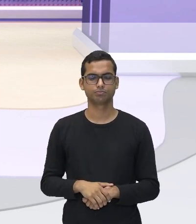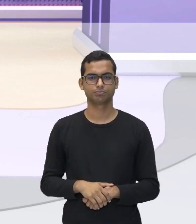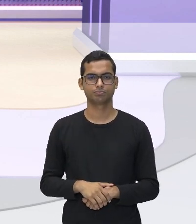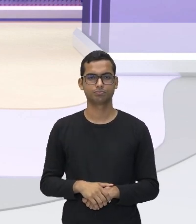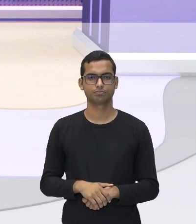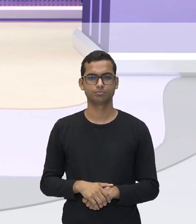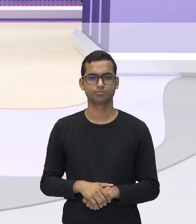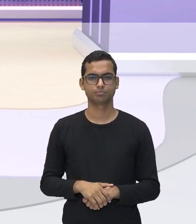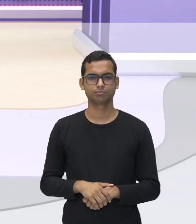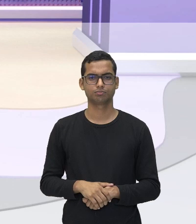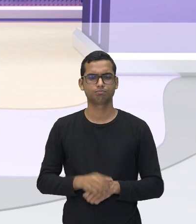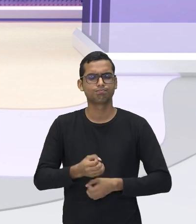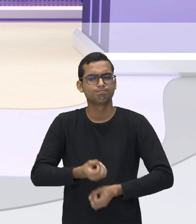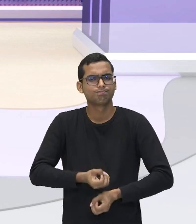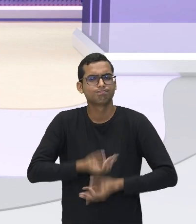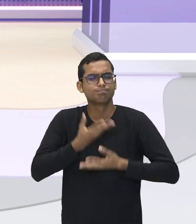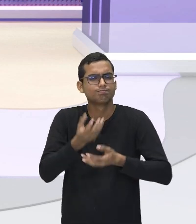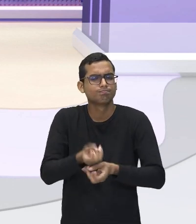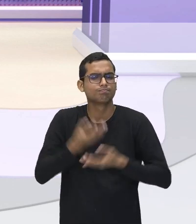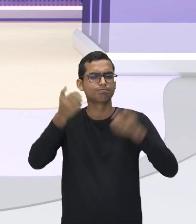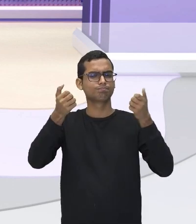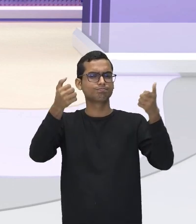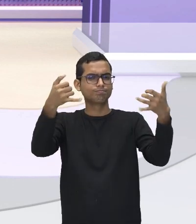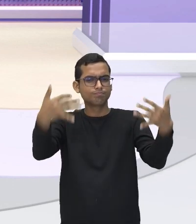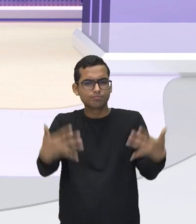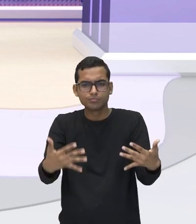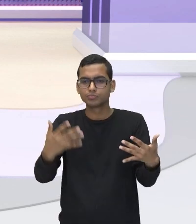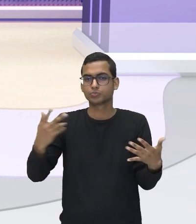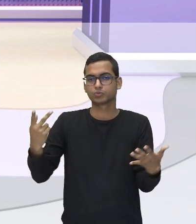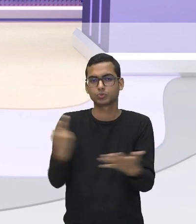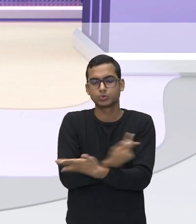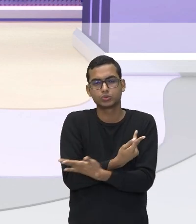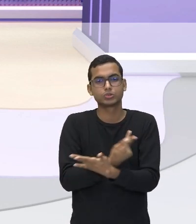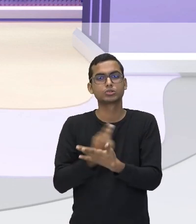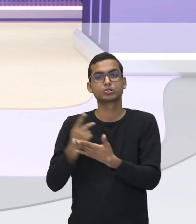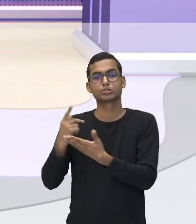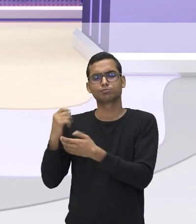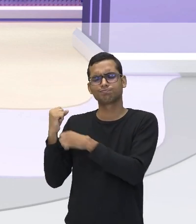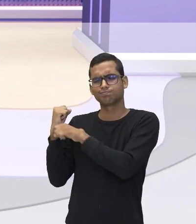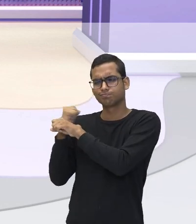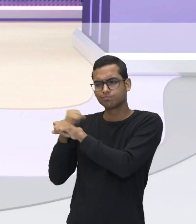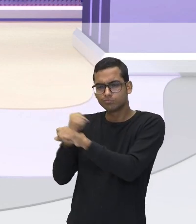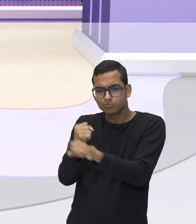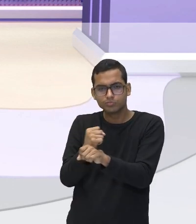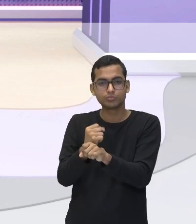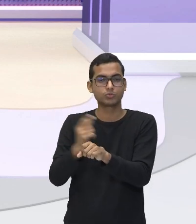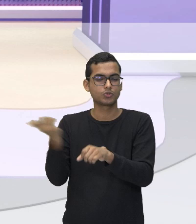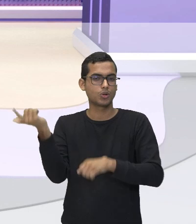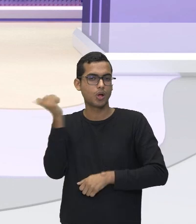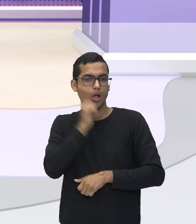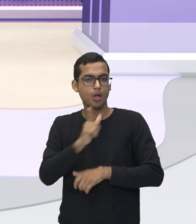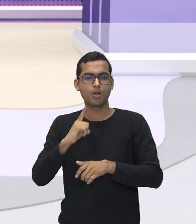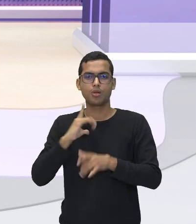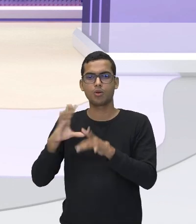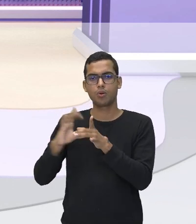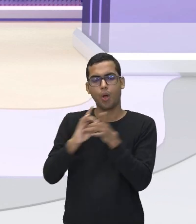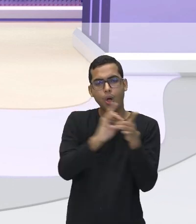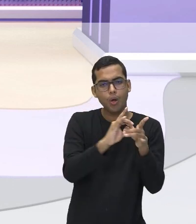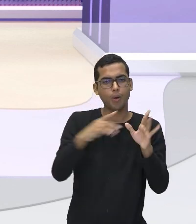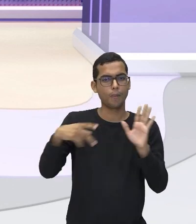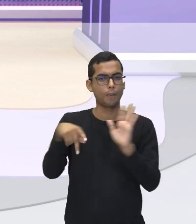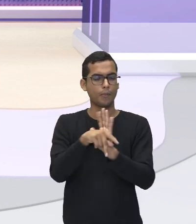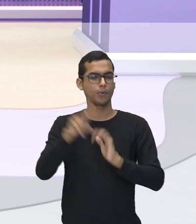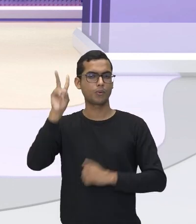de explicar algo que aconteceu há milhares de anos, de dar sentido à própria história, à própria vida,